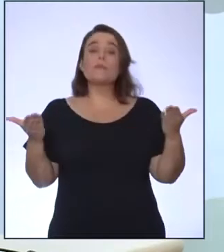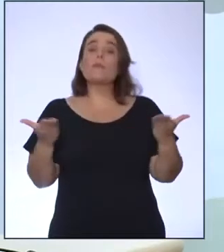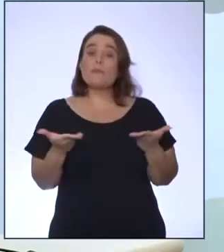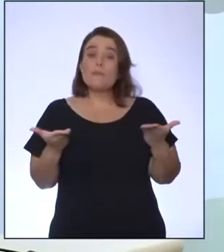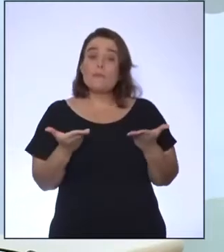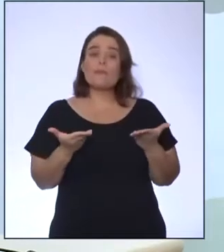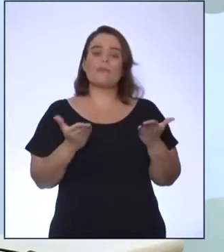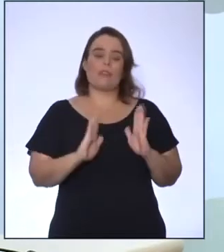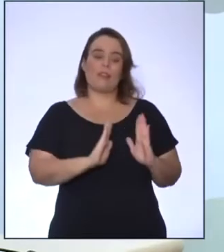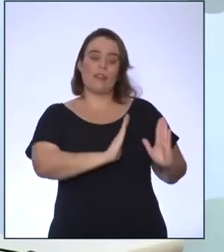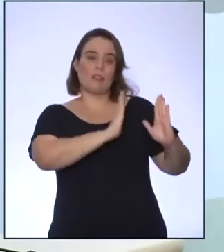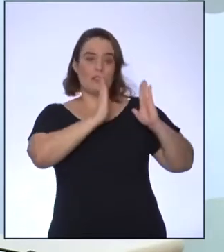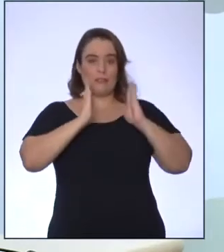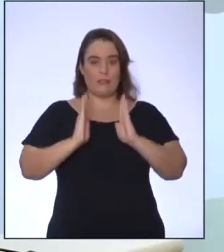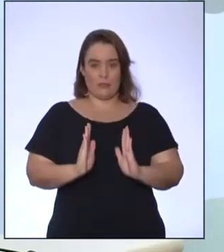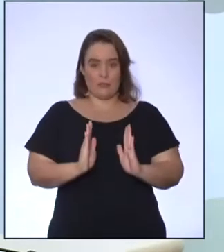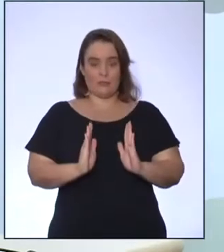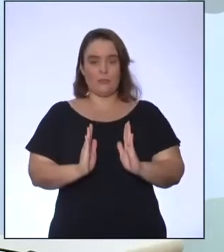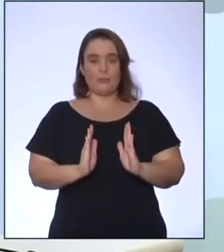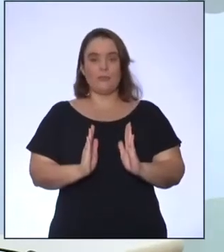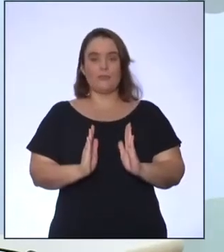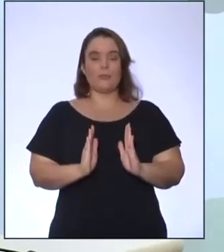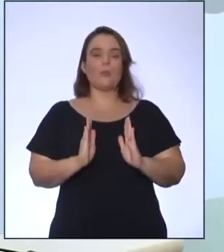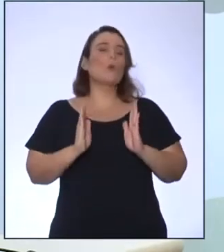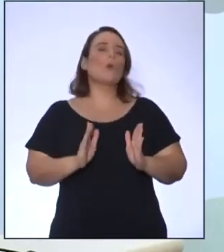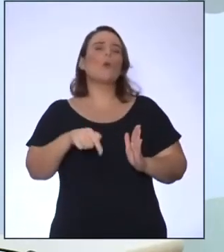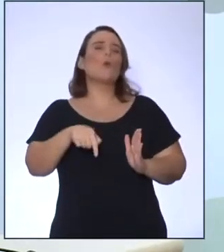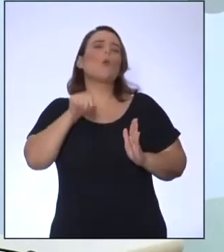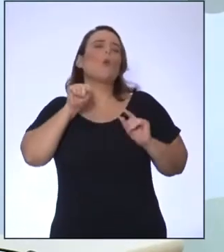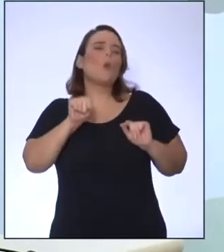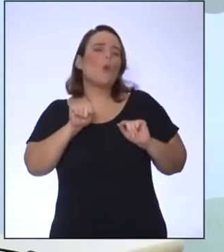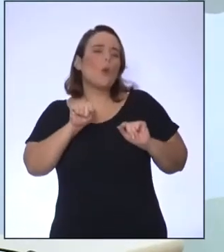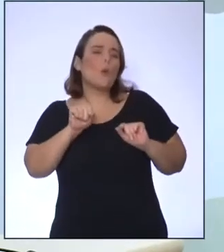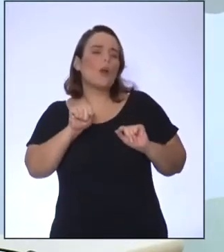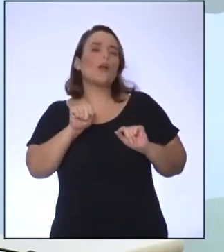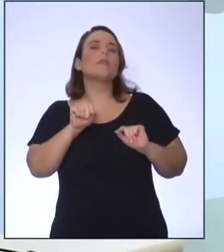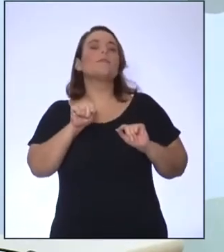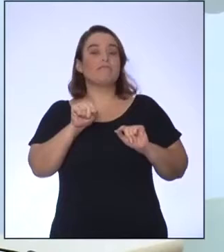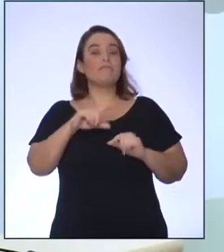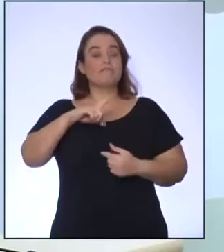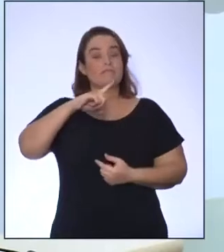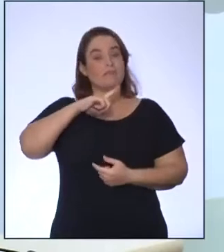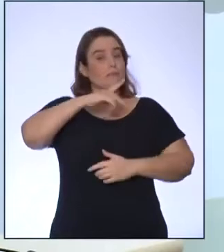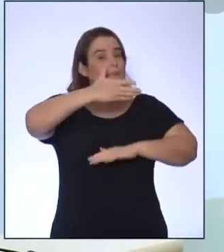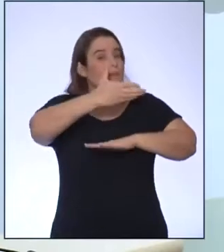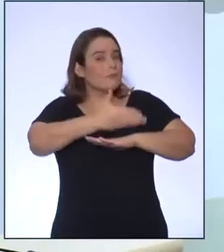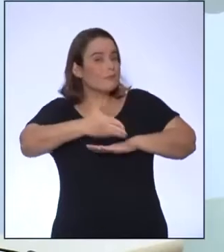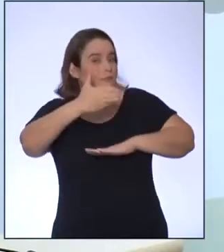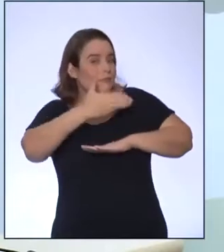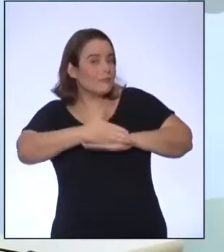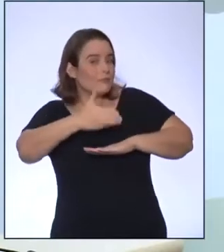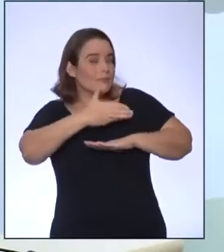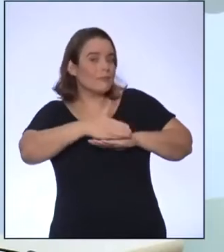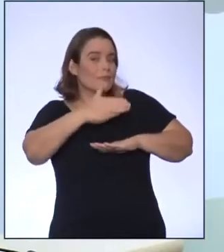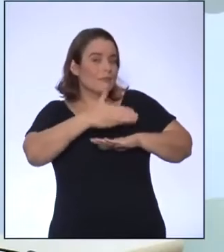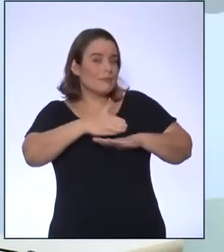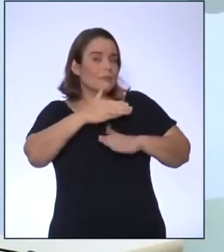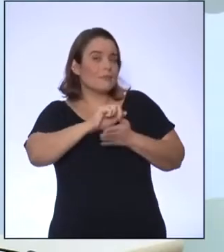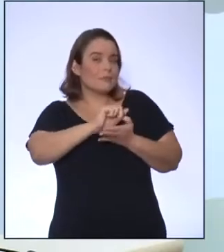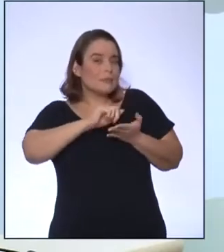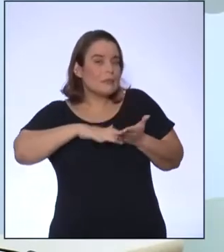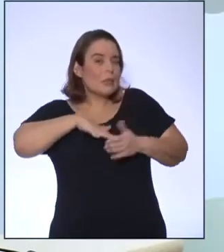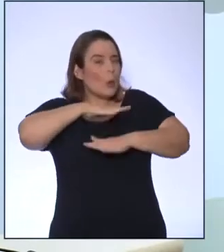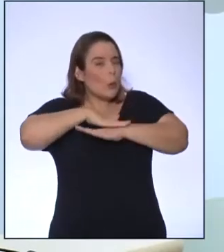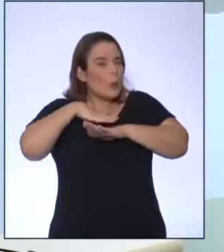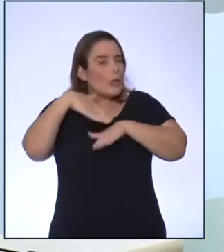uma próxima etapa, né, que é a etapa que a gente realmente traz um exercício com um pouquinho mais de tempo